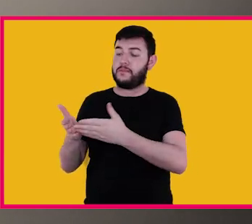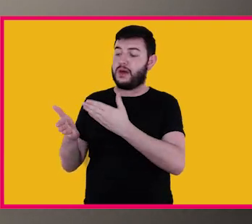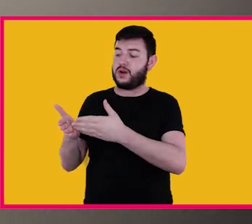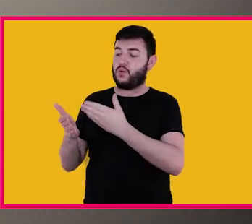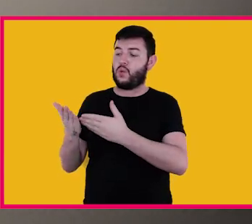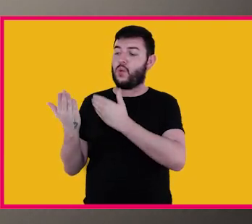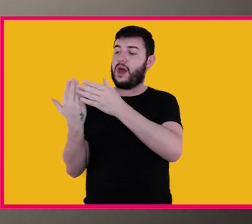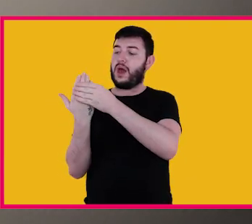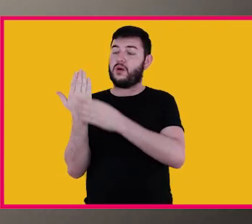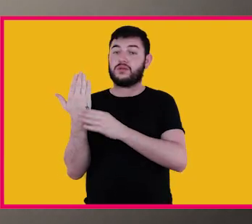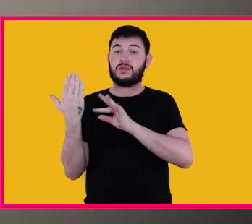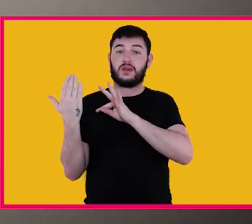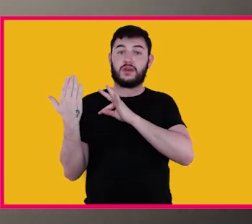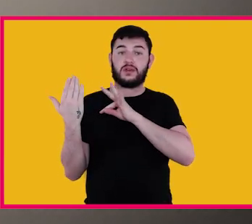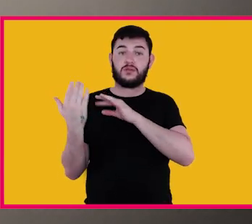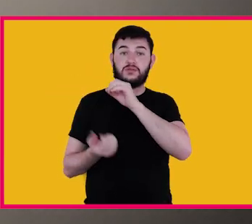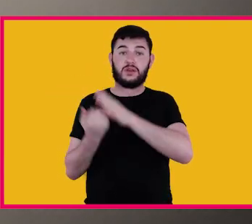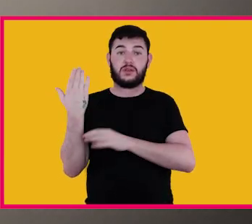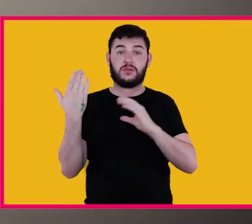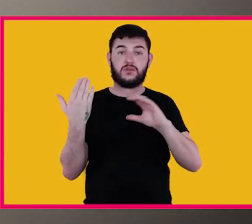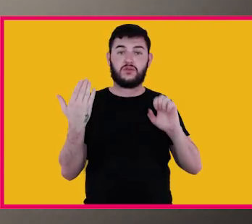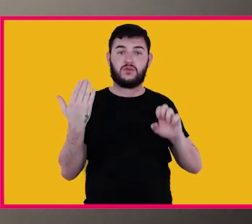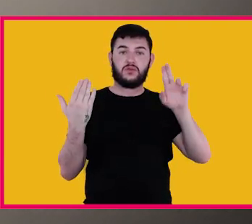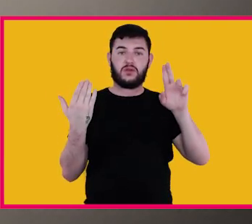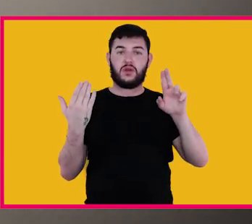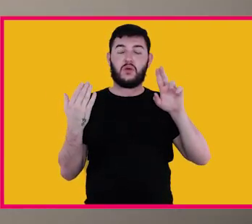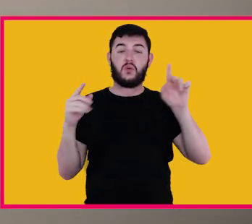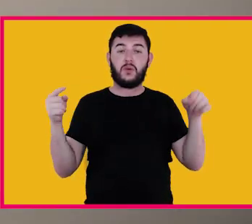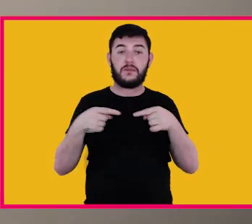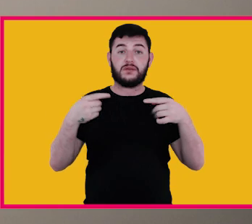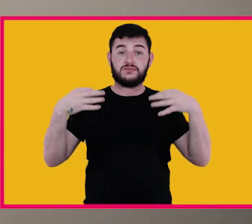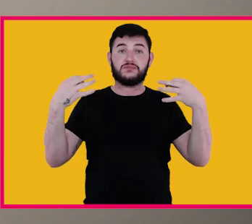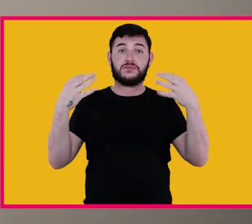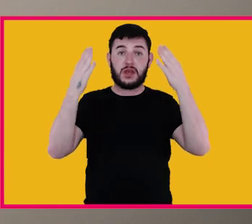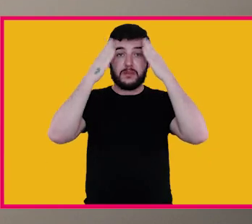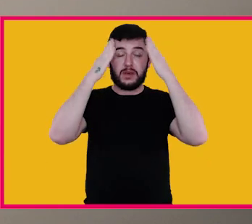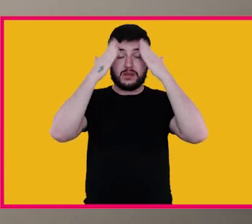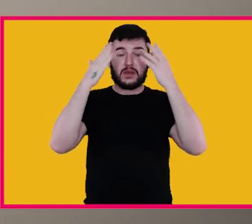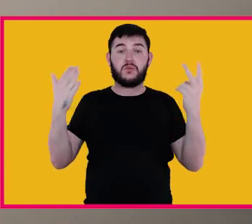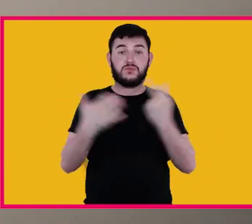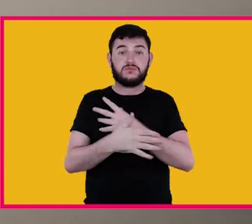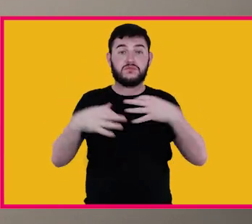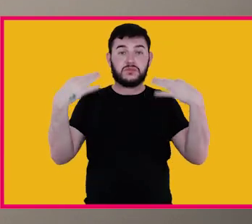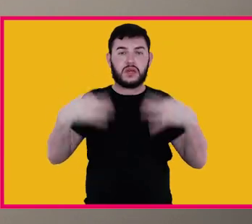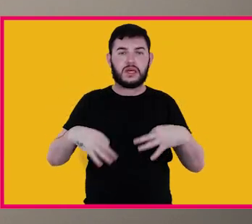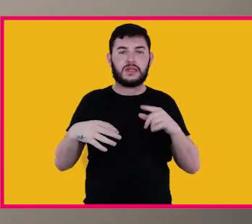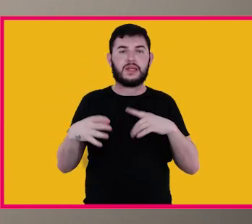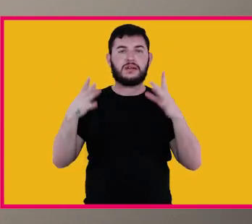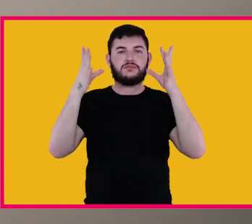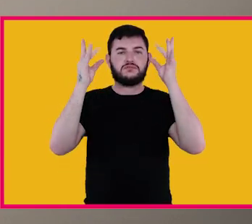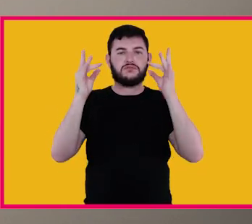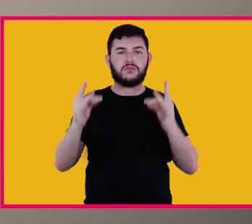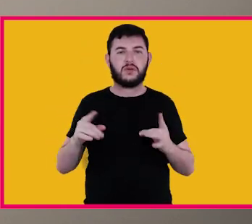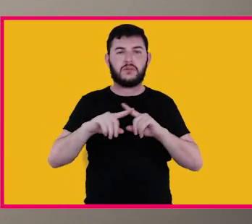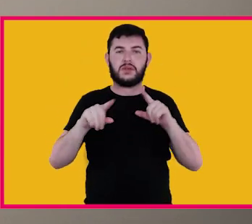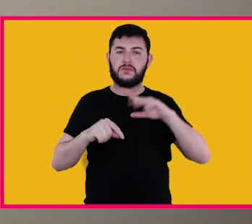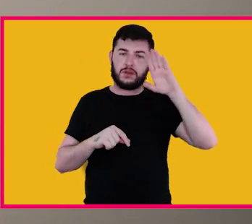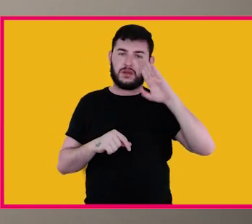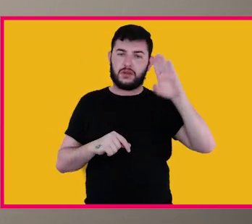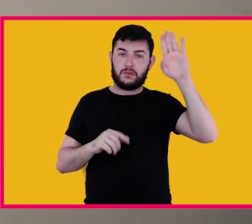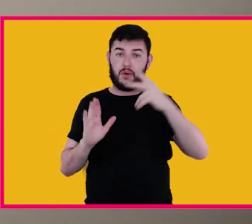de Composição dos Céus para consolidar essa implantação final, com todos os detalhamentos, inclusive as questões de